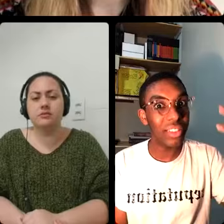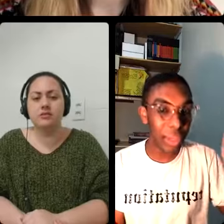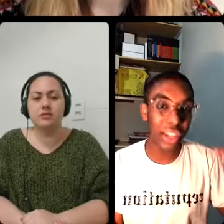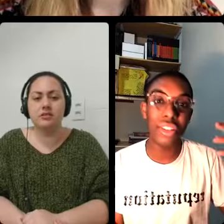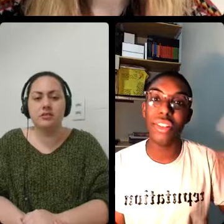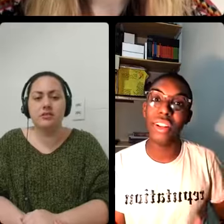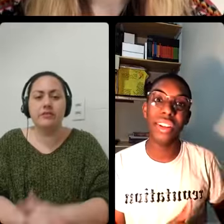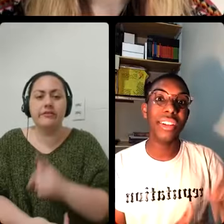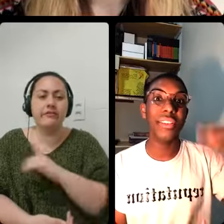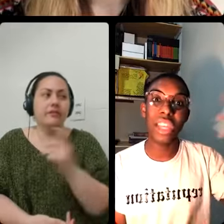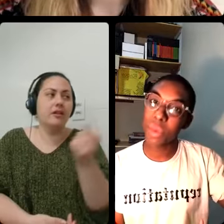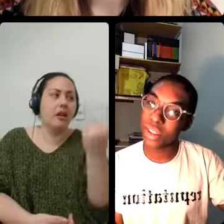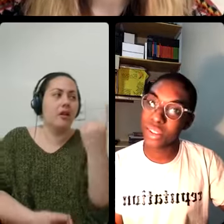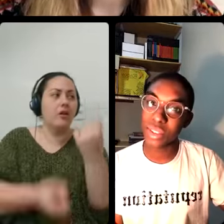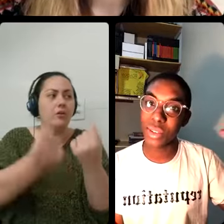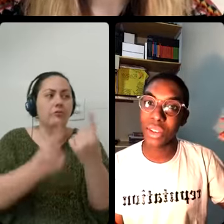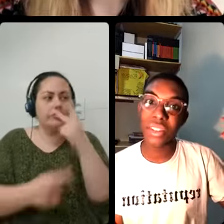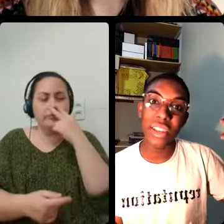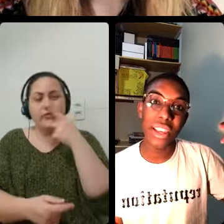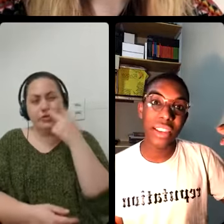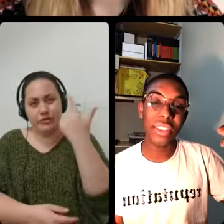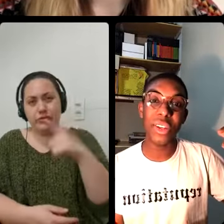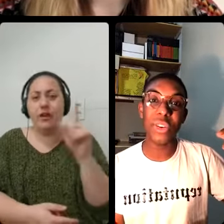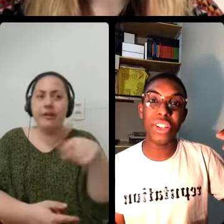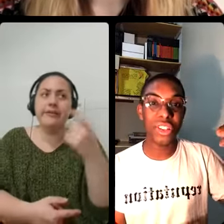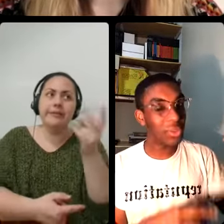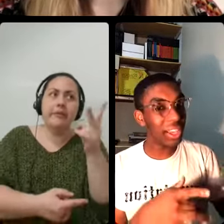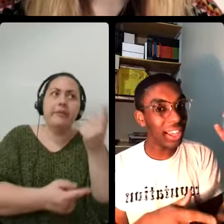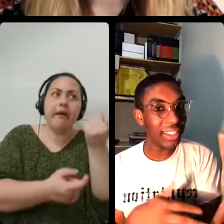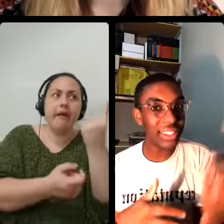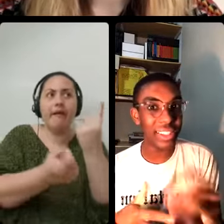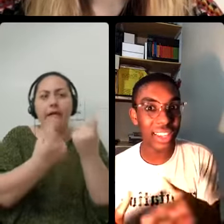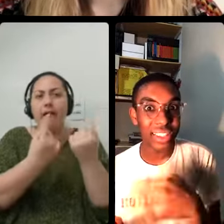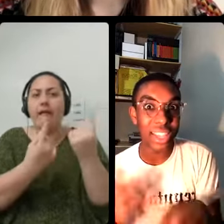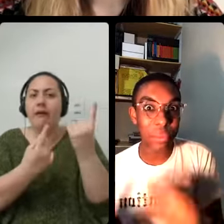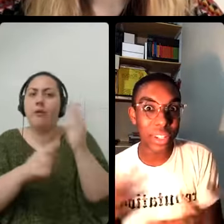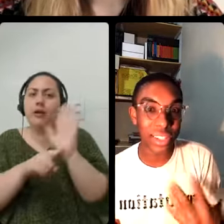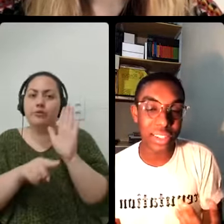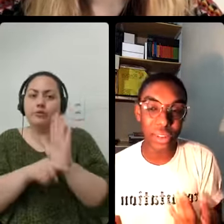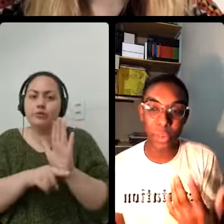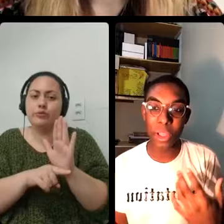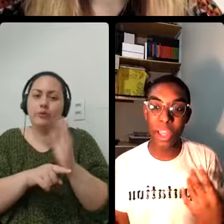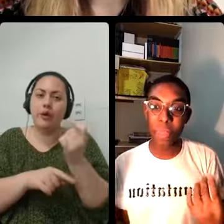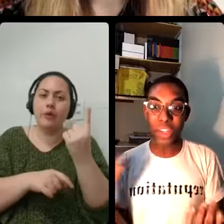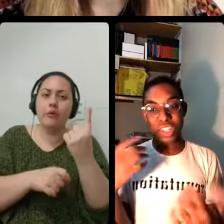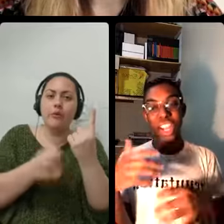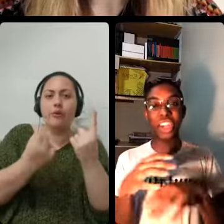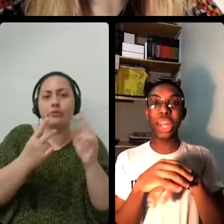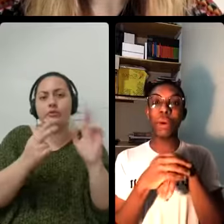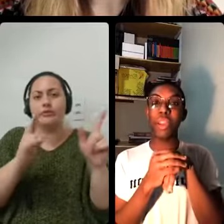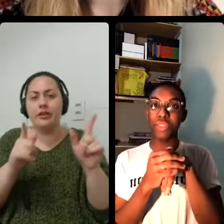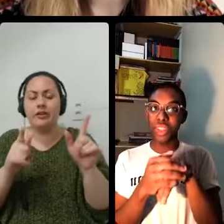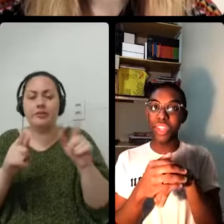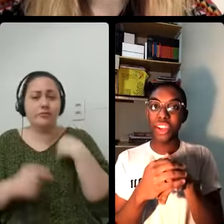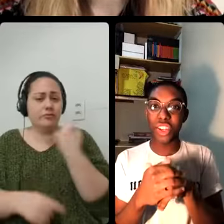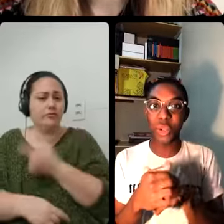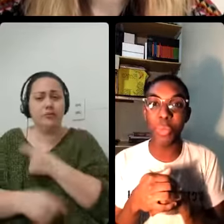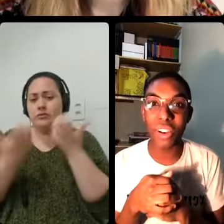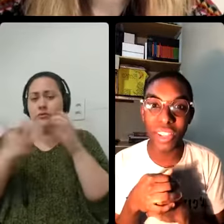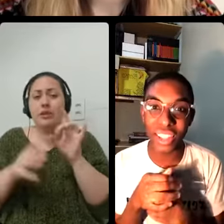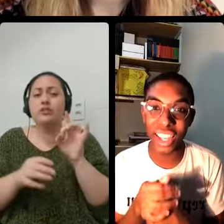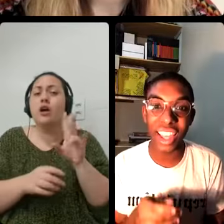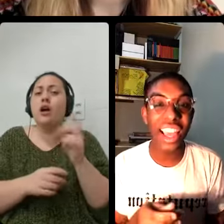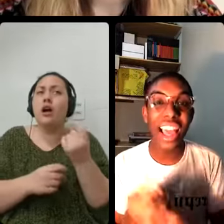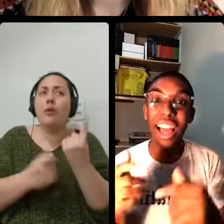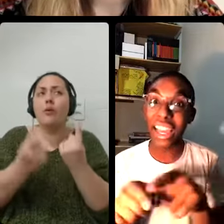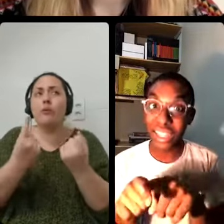exceções novamente, né? Sempre as exceções. Então a gente não Sim. quer ser sempre exceção. A gente quer chegar no momento em que a gente